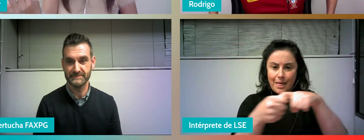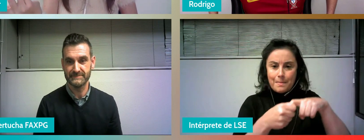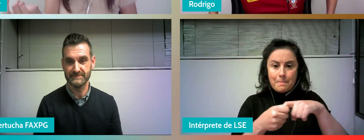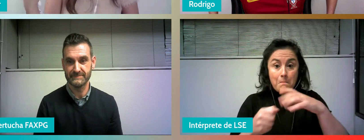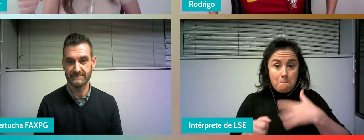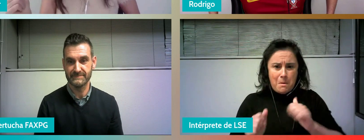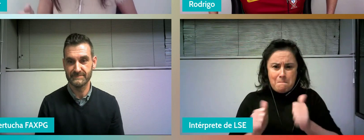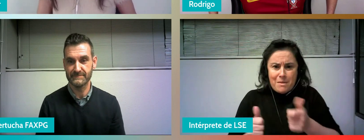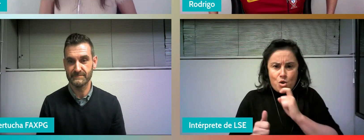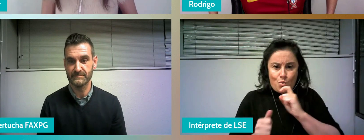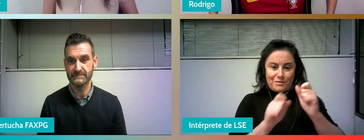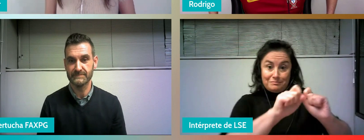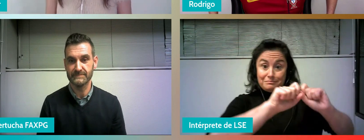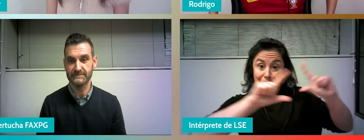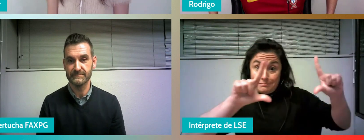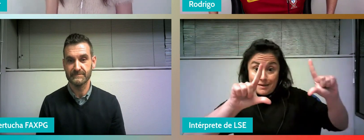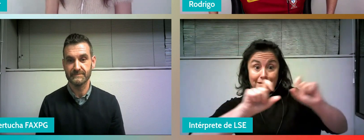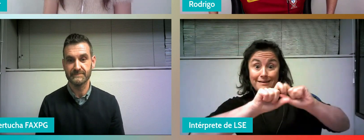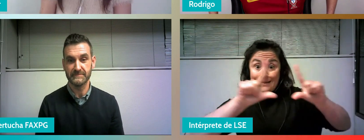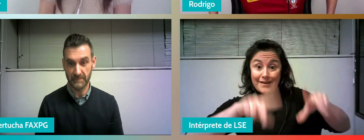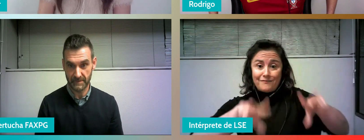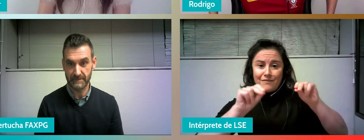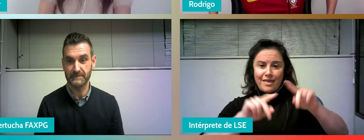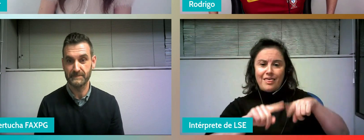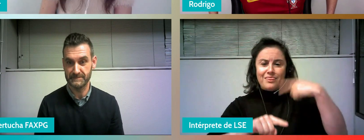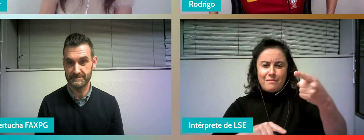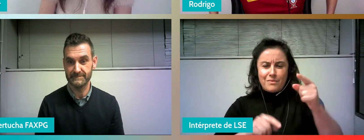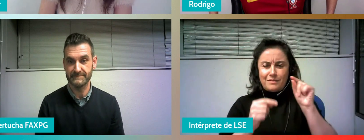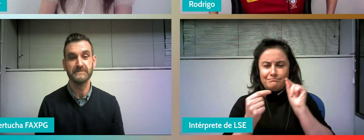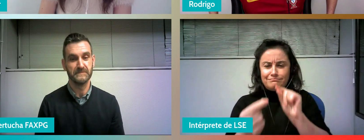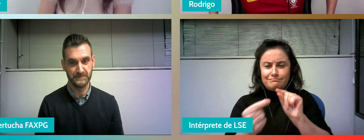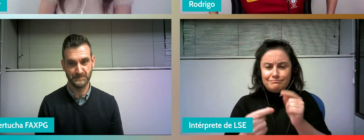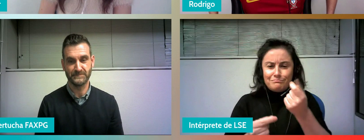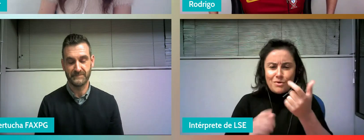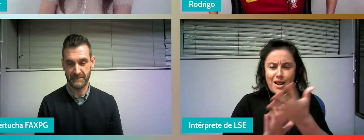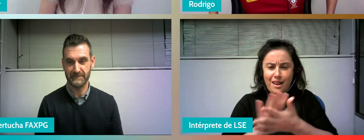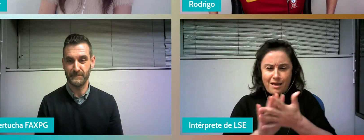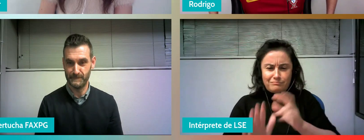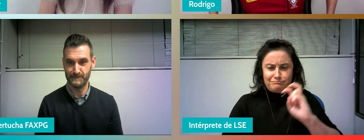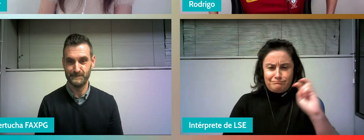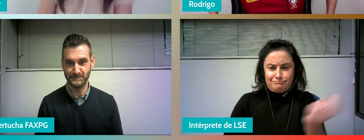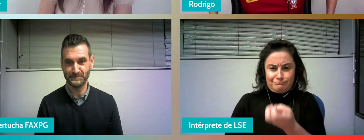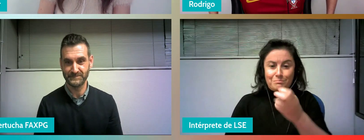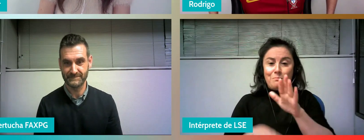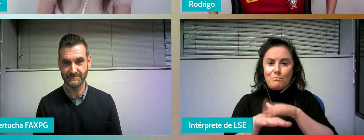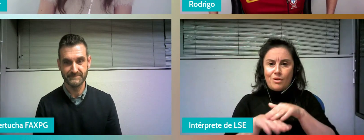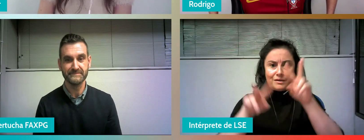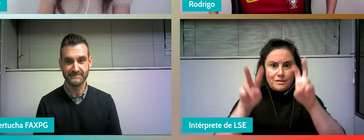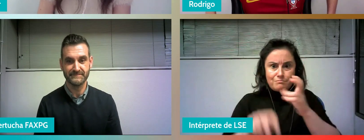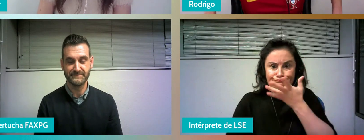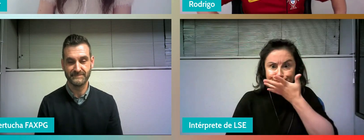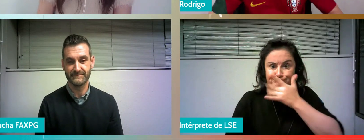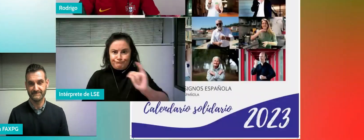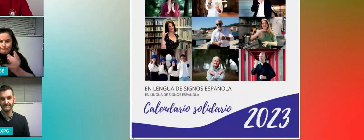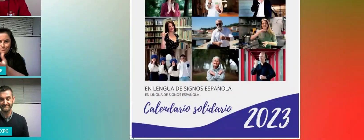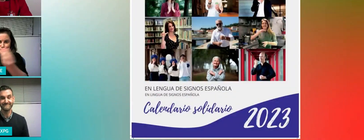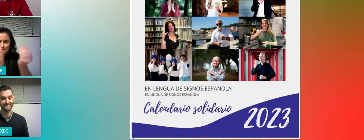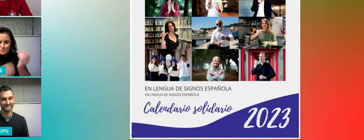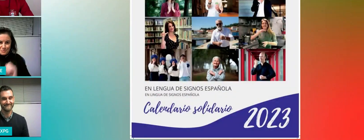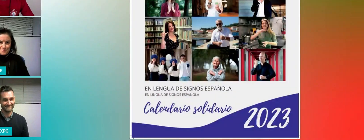véndolo e logo falamos un pouquiño da lingua de signos e demais, que é un tema moi descoñecido para moita